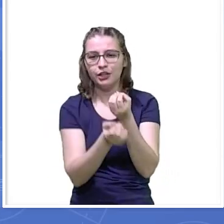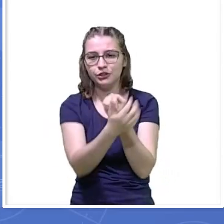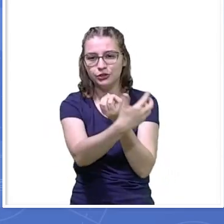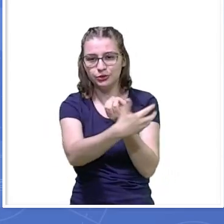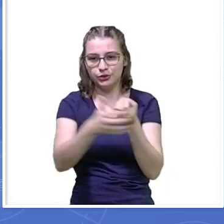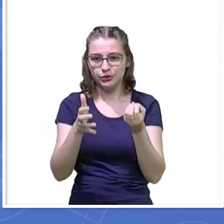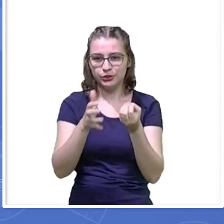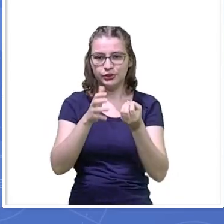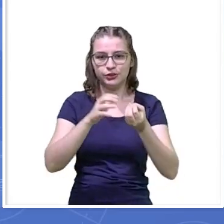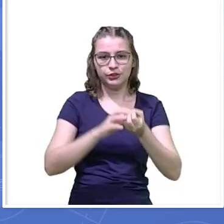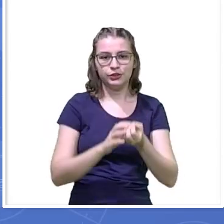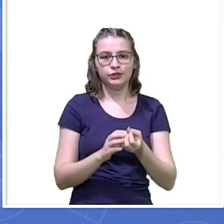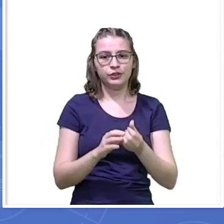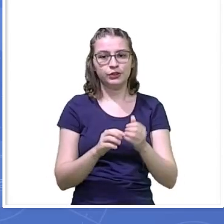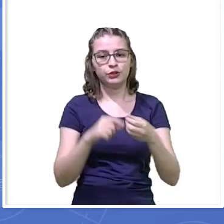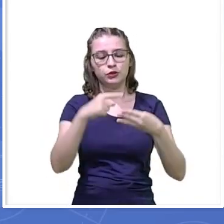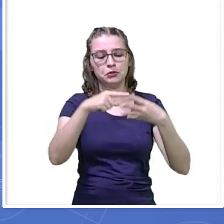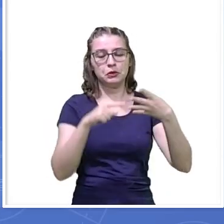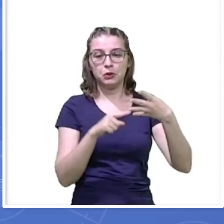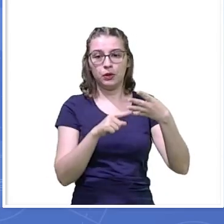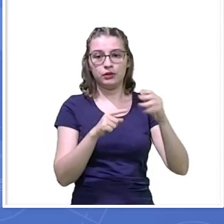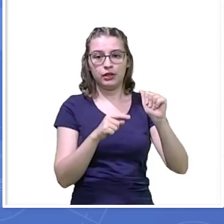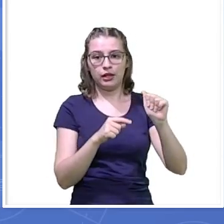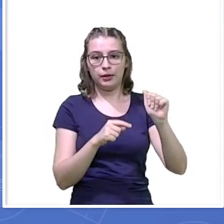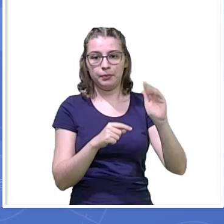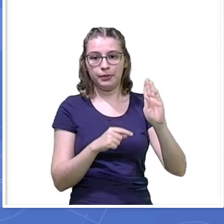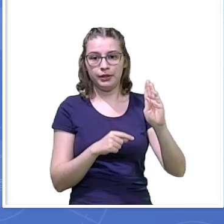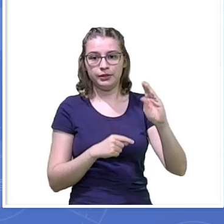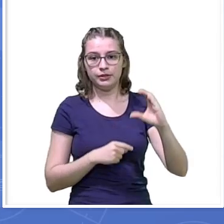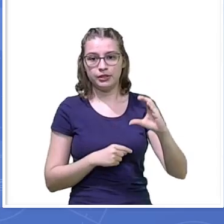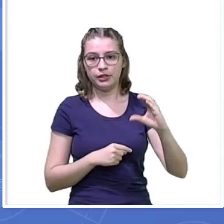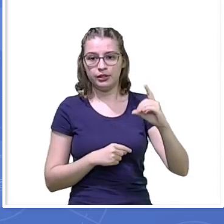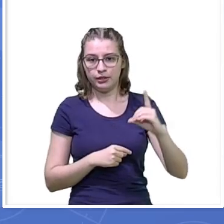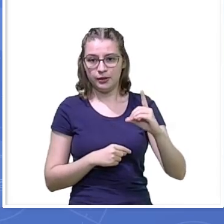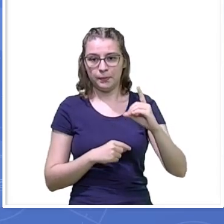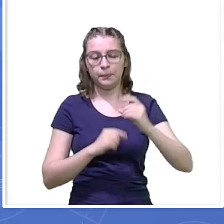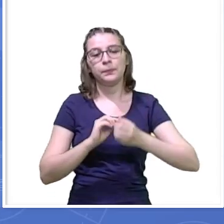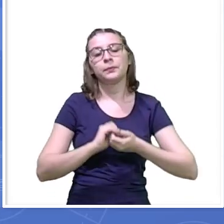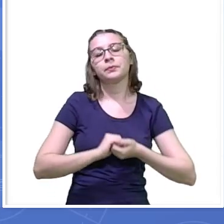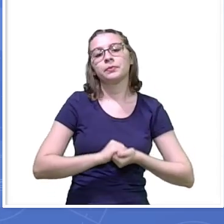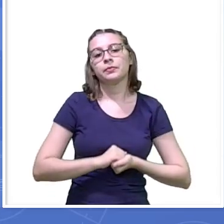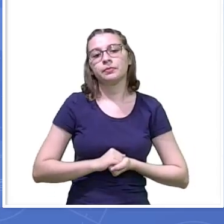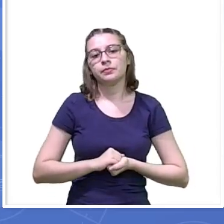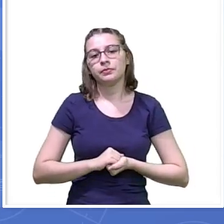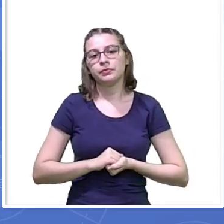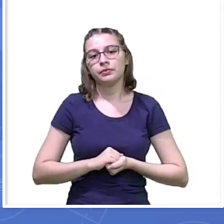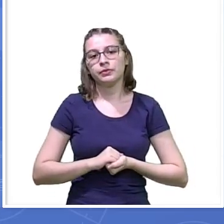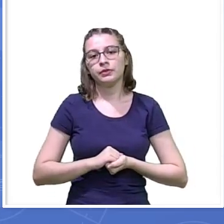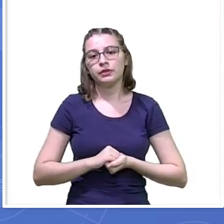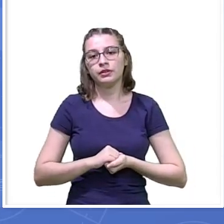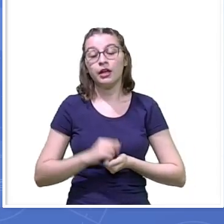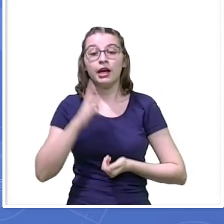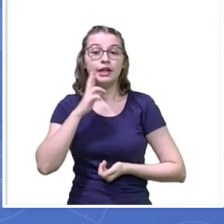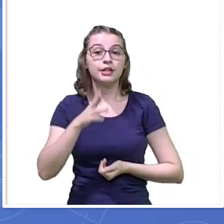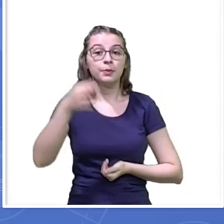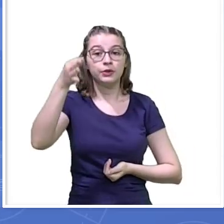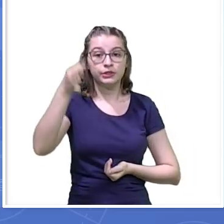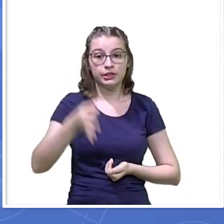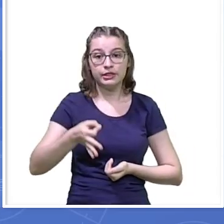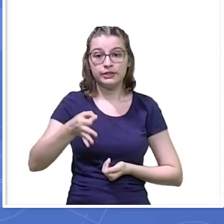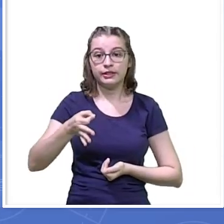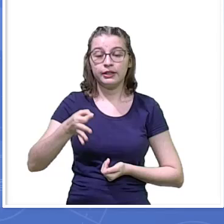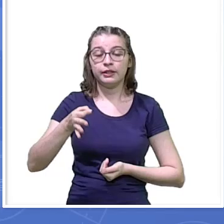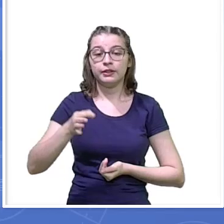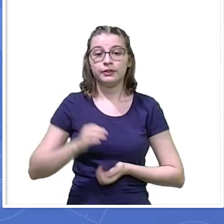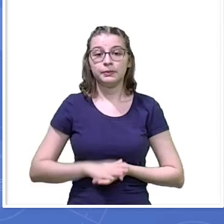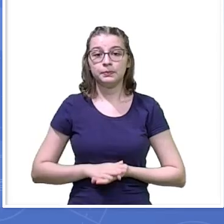determinados pontos. Nós temos aí esses 4 pontos que estão aparecendo aí na tela para vocês. Então, a alternativa correta aí, pessoal, a